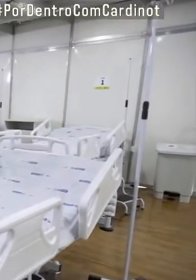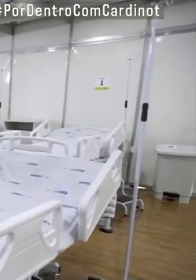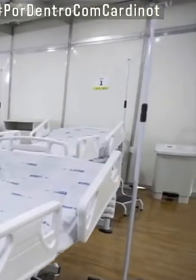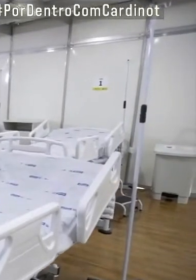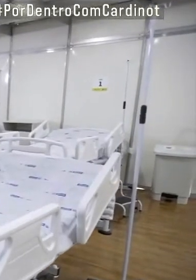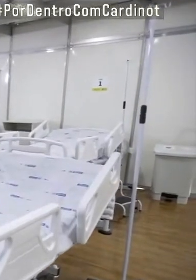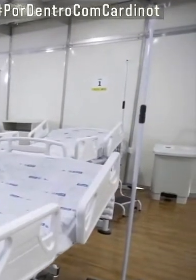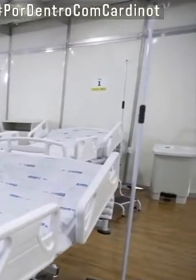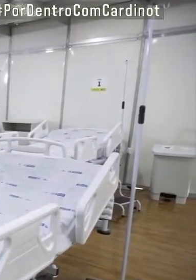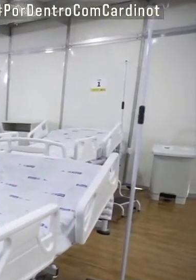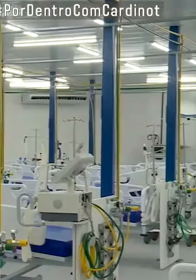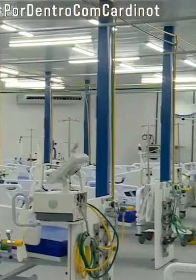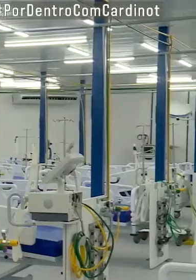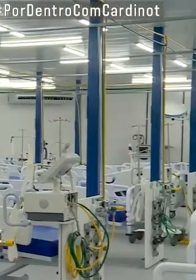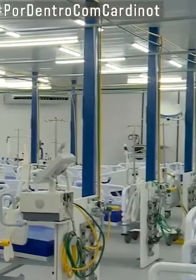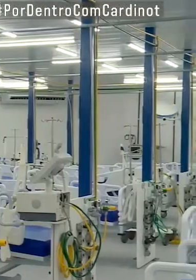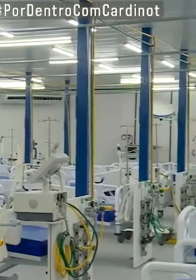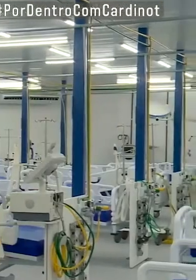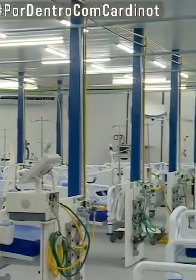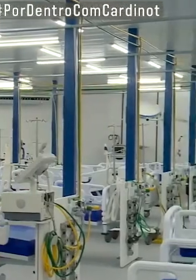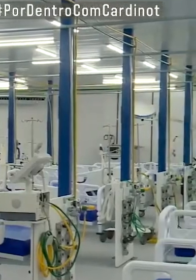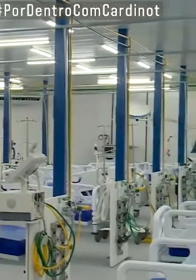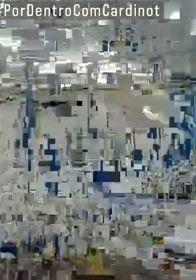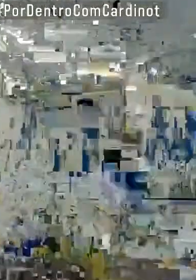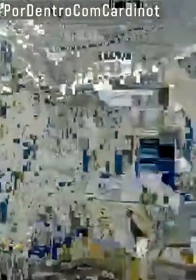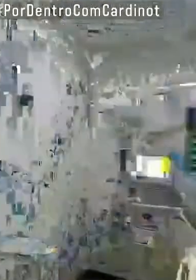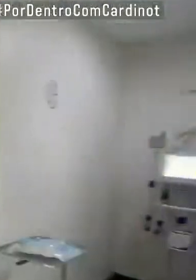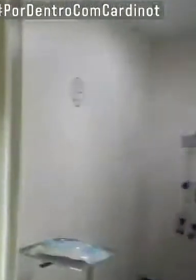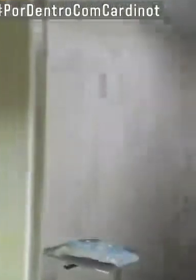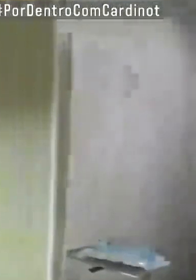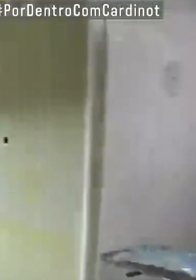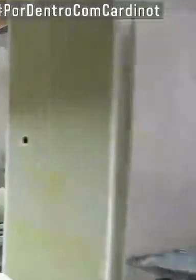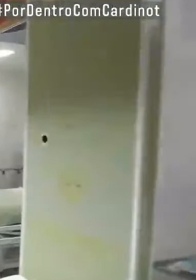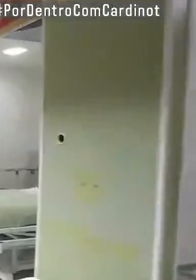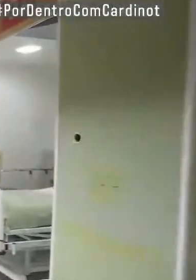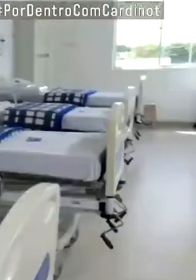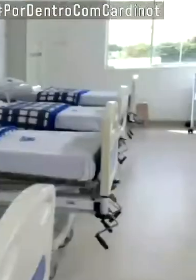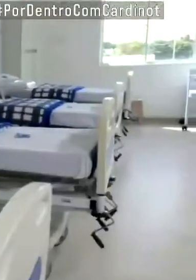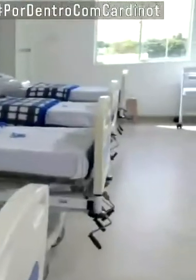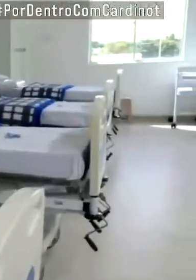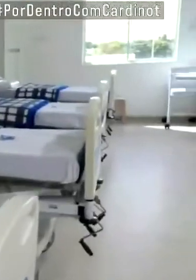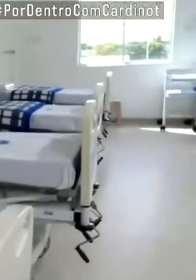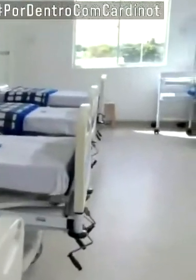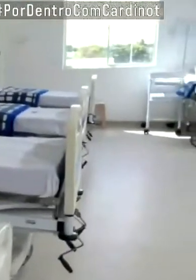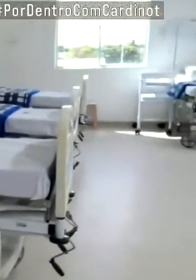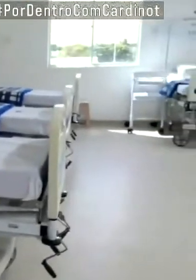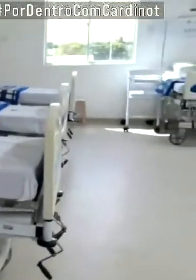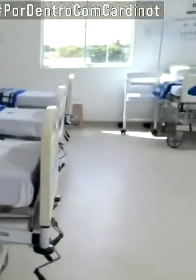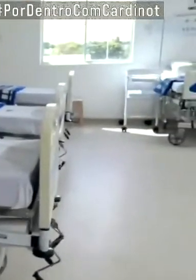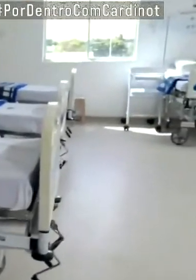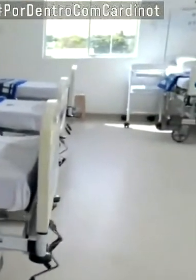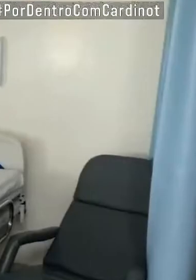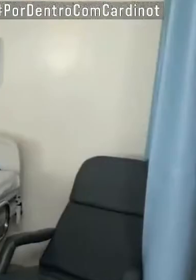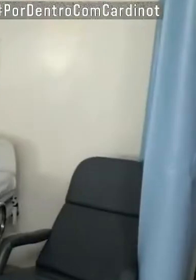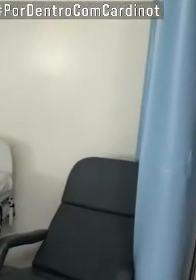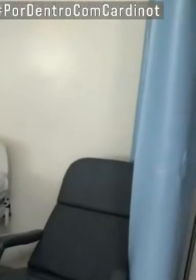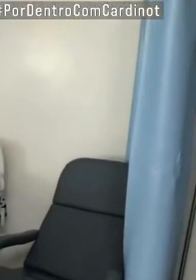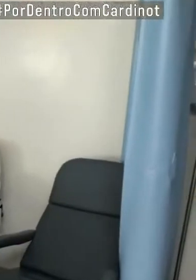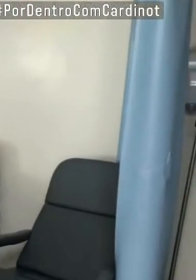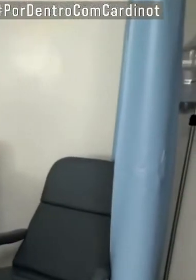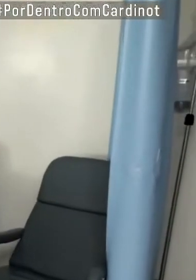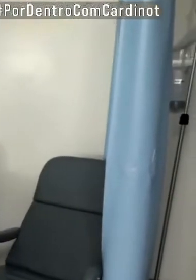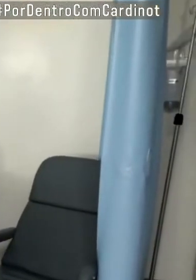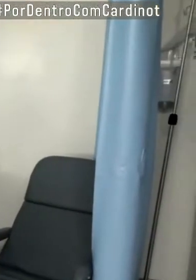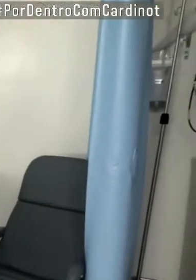a oferta de leitos vem superando a demanda dos pacientes. Temos tido uma estabilidade e até uma queda, né, em boa parte do